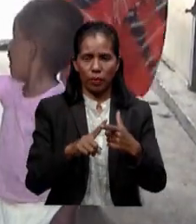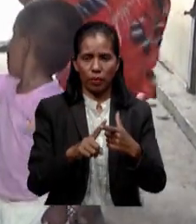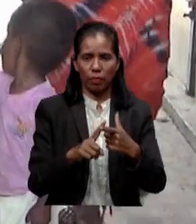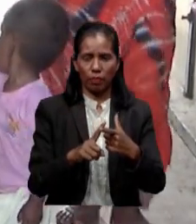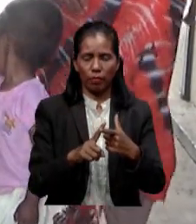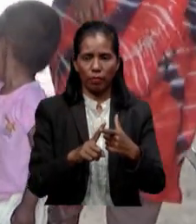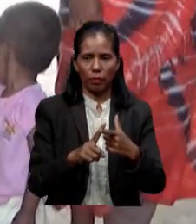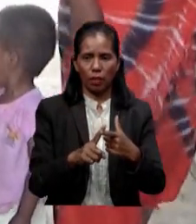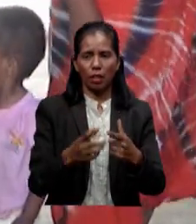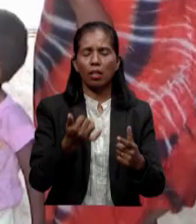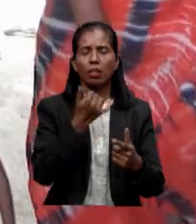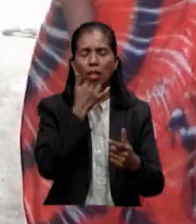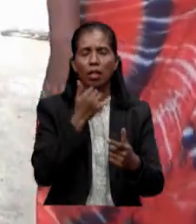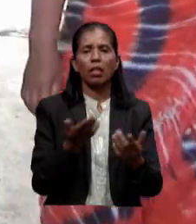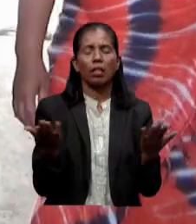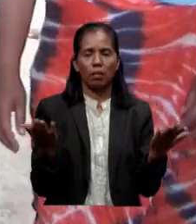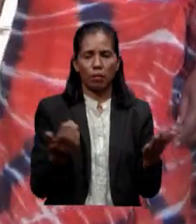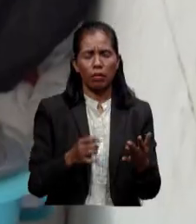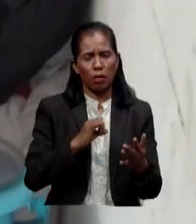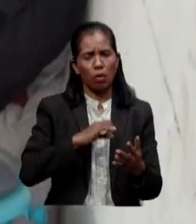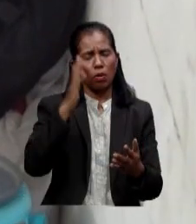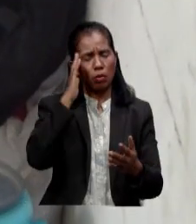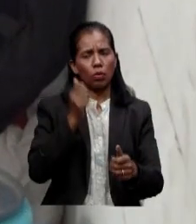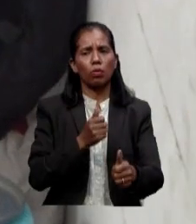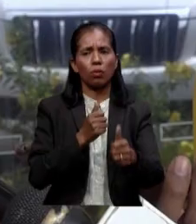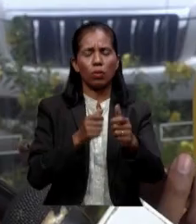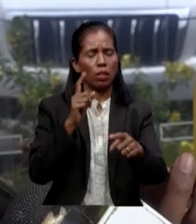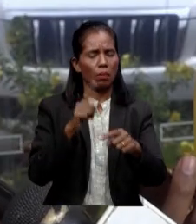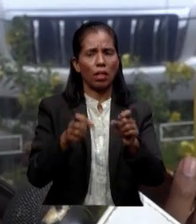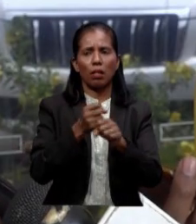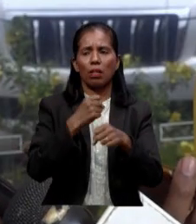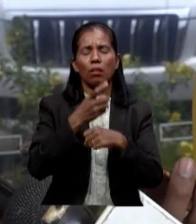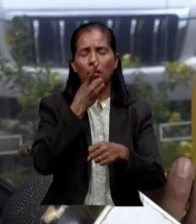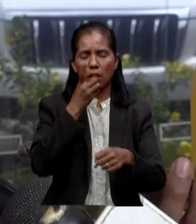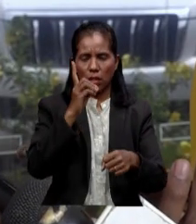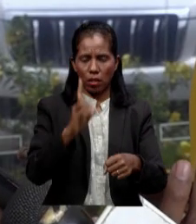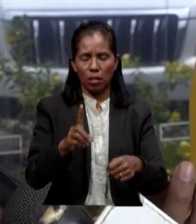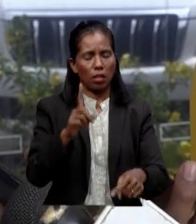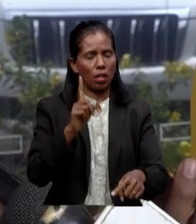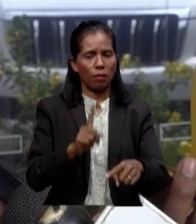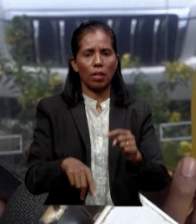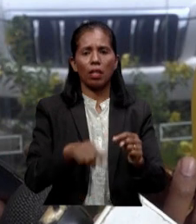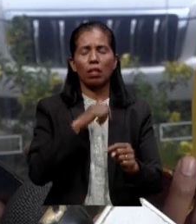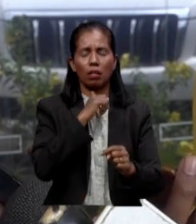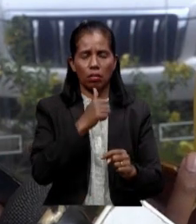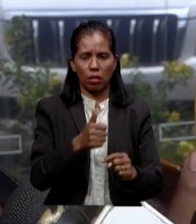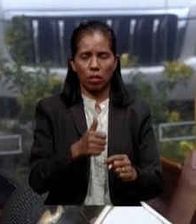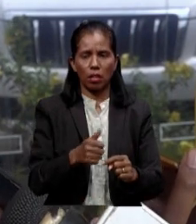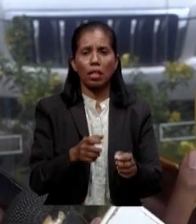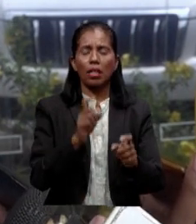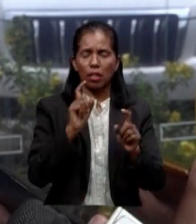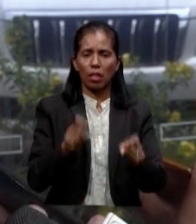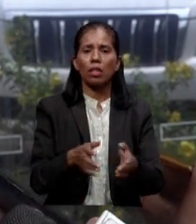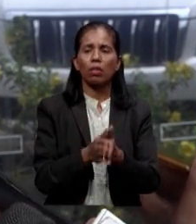ninia sala ne ihere ne be hau no itur lod la lika declaração la lika lamenta tem que husu